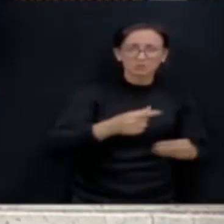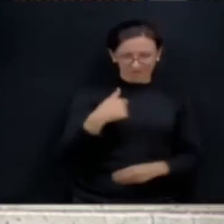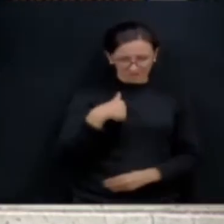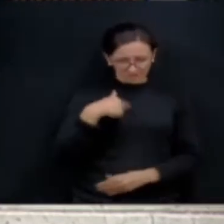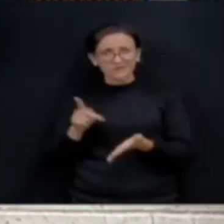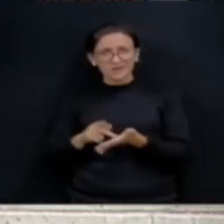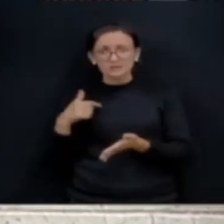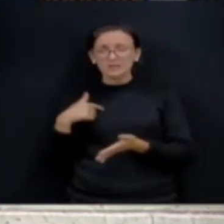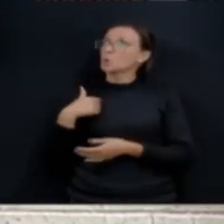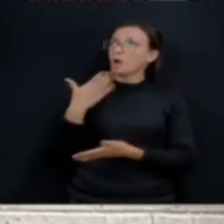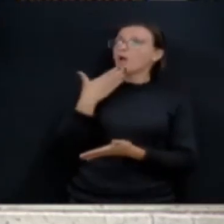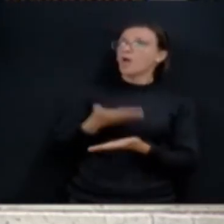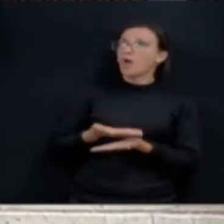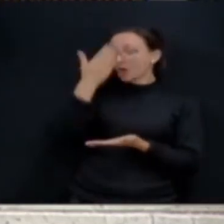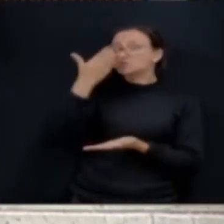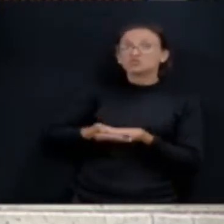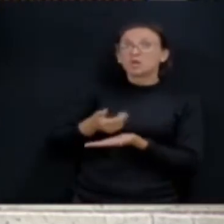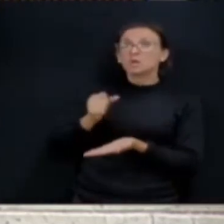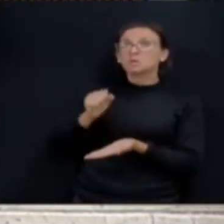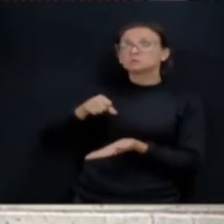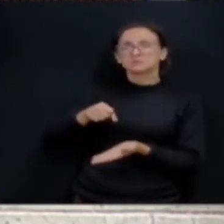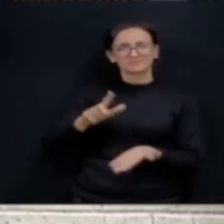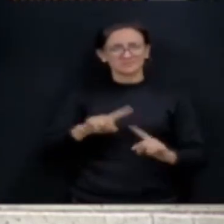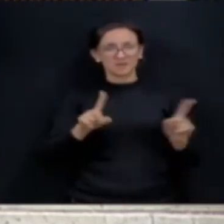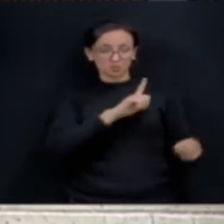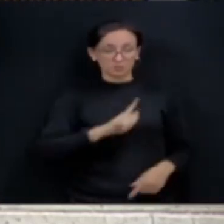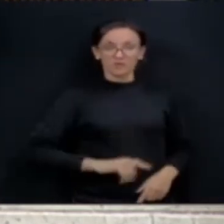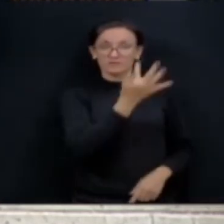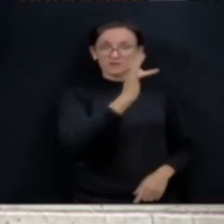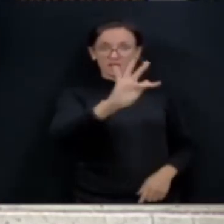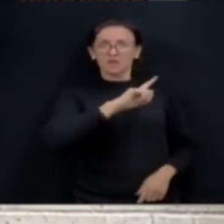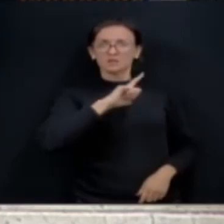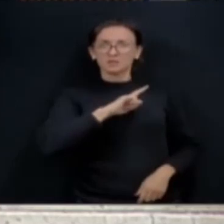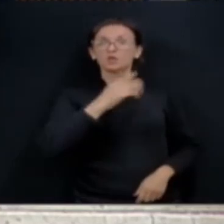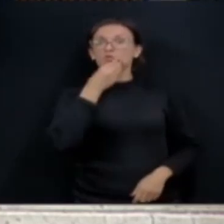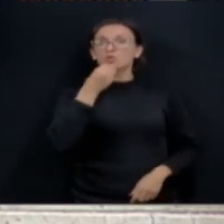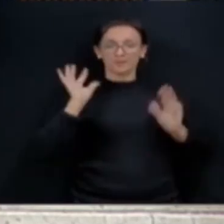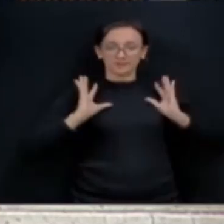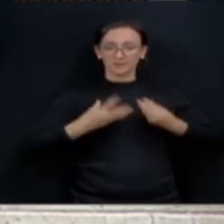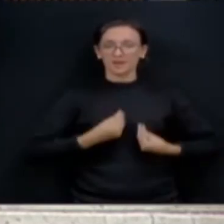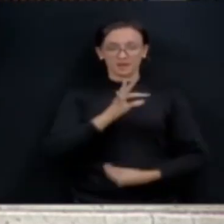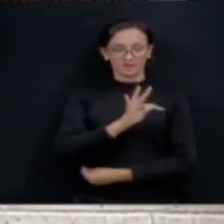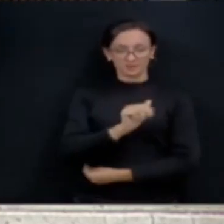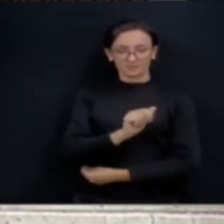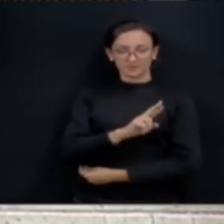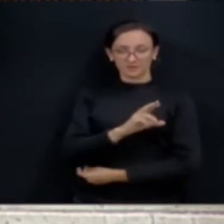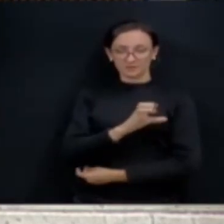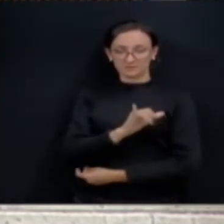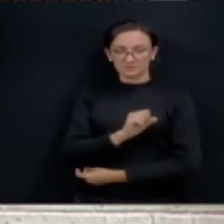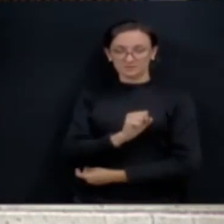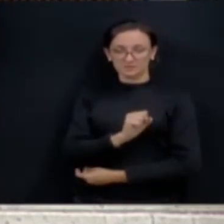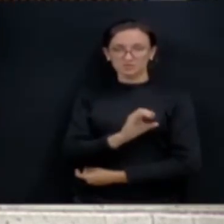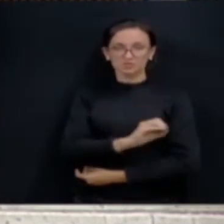num determinado momento. O governo federal, através do ministro Tarcísio, falava que precisava da cessão